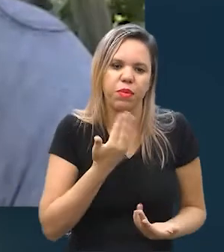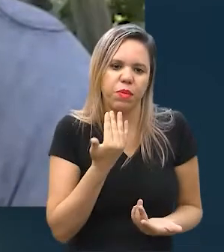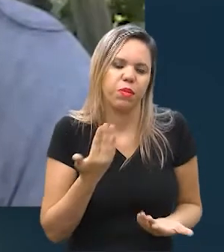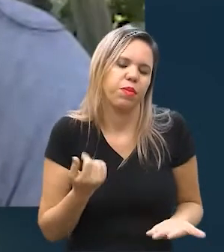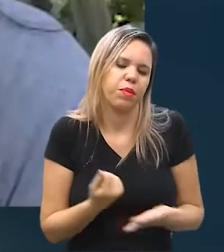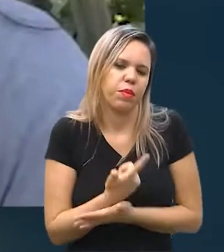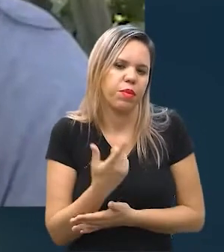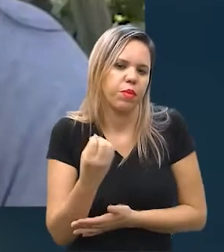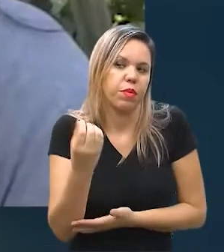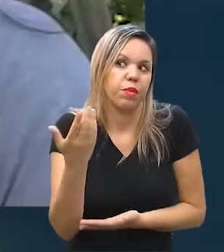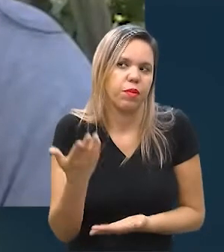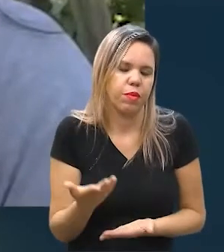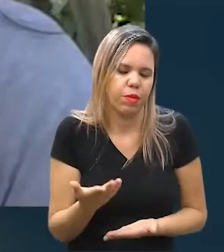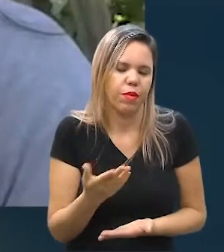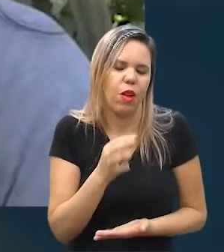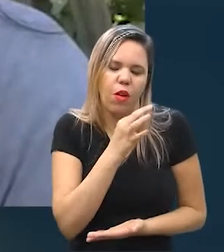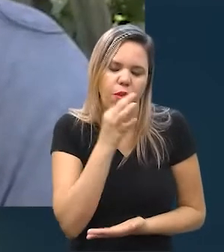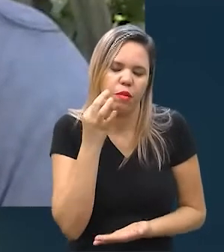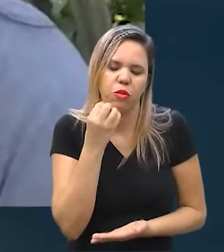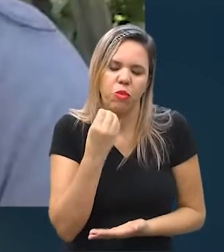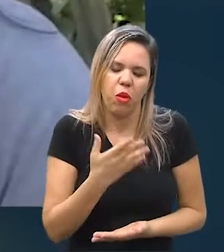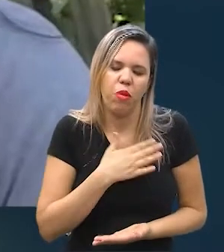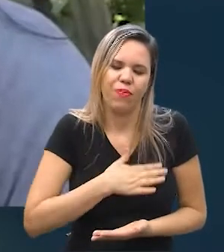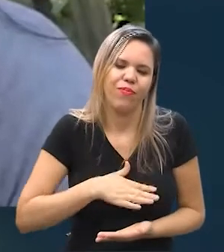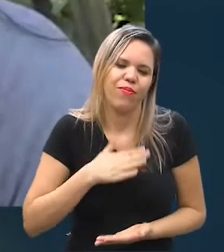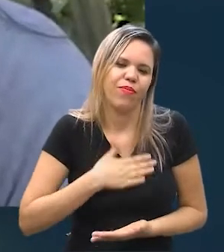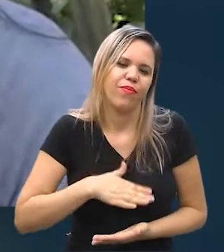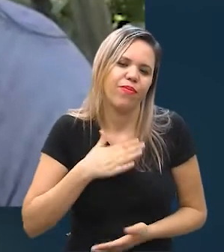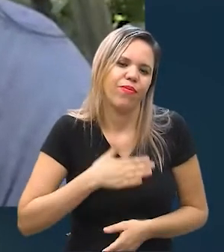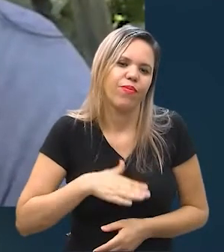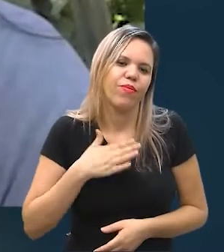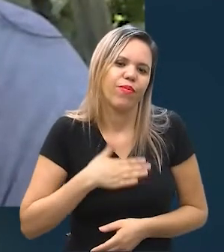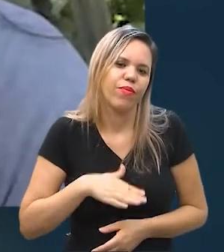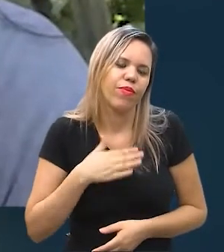Então tem sido muito, muito tranquilo